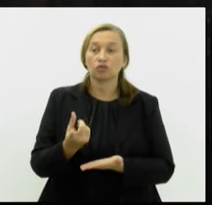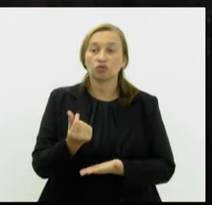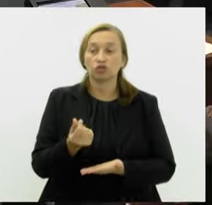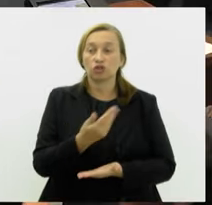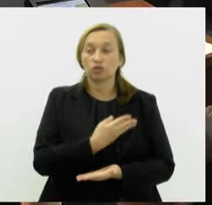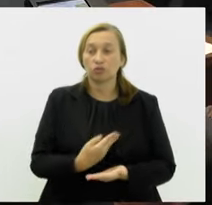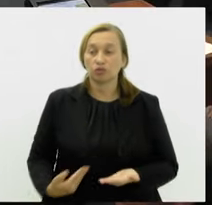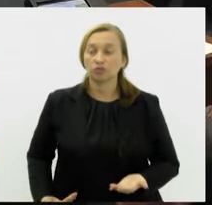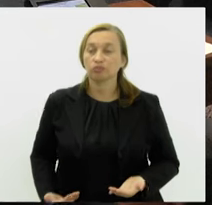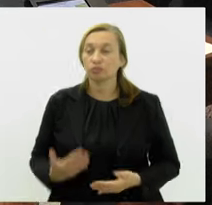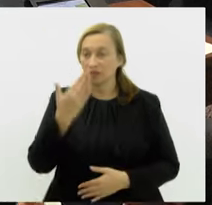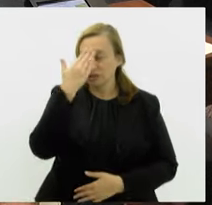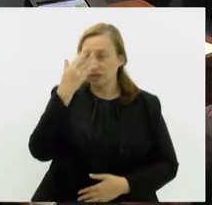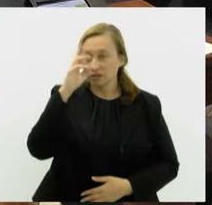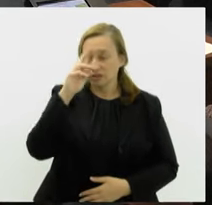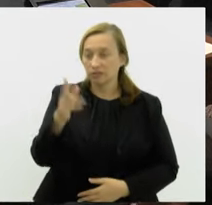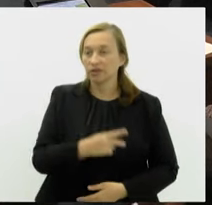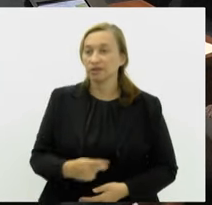senhora presidente.